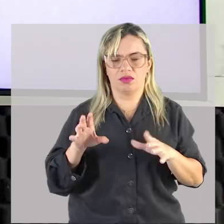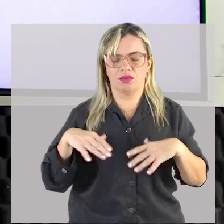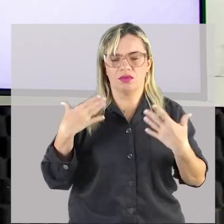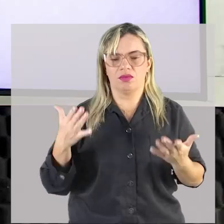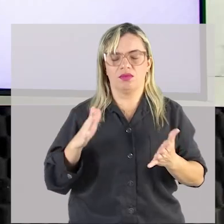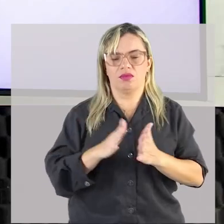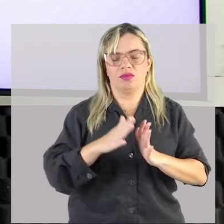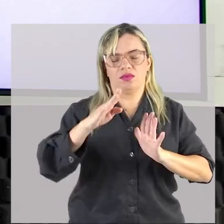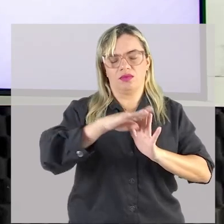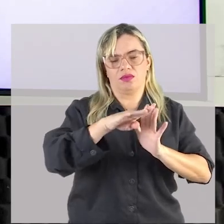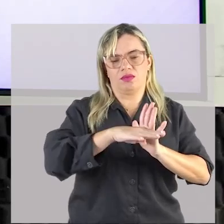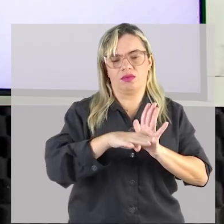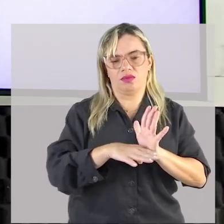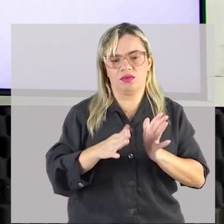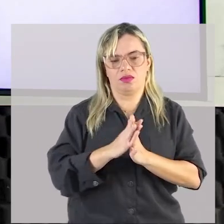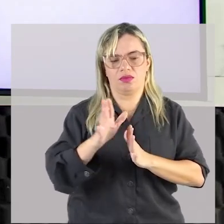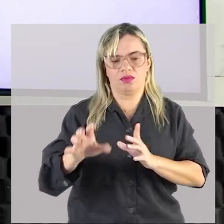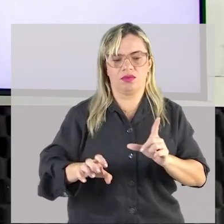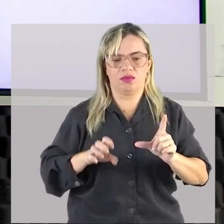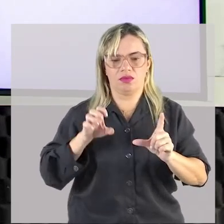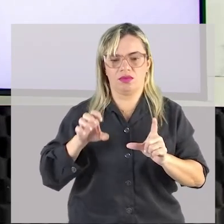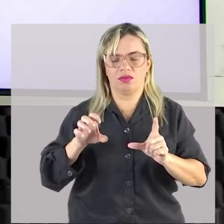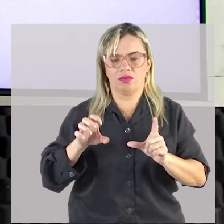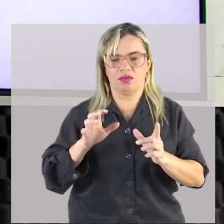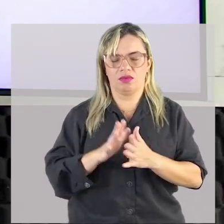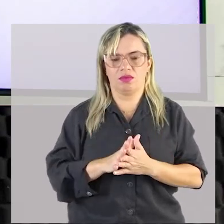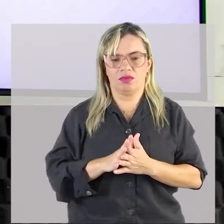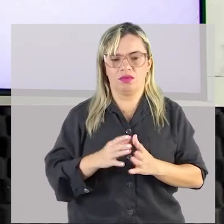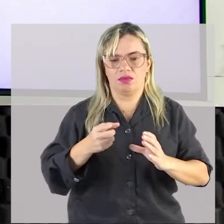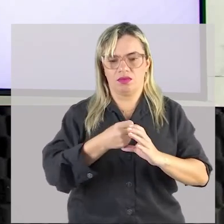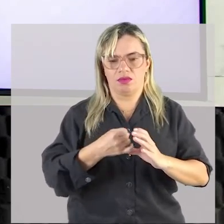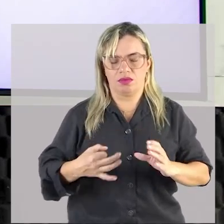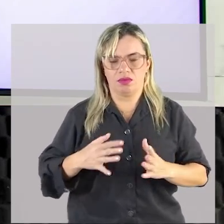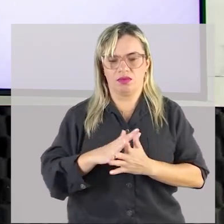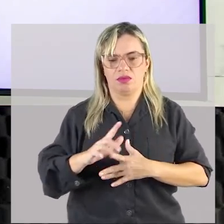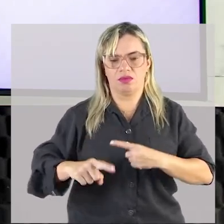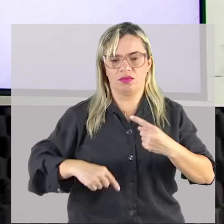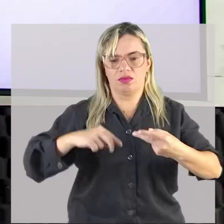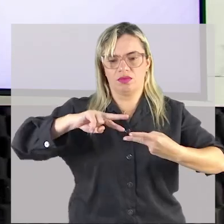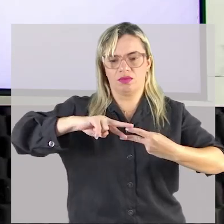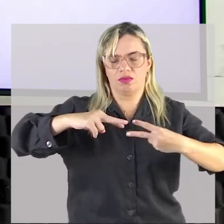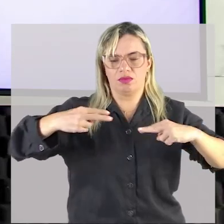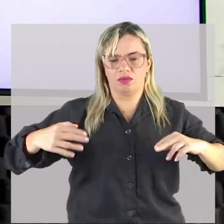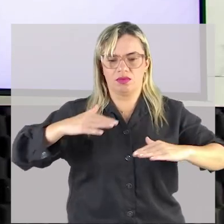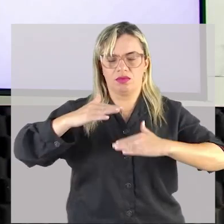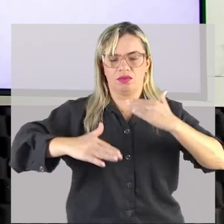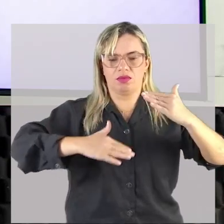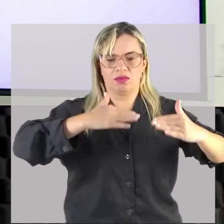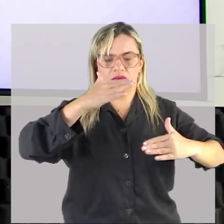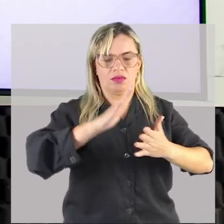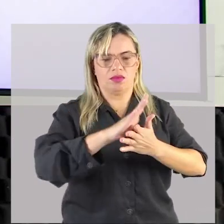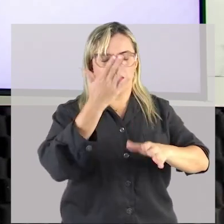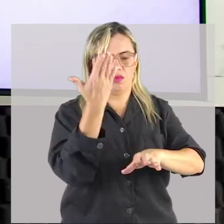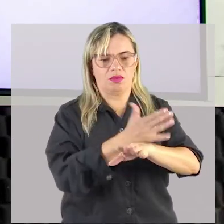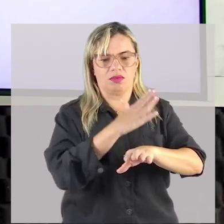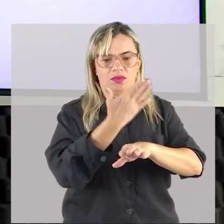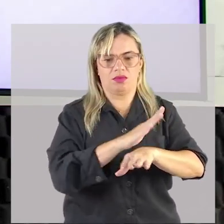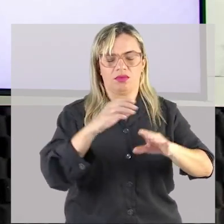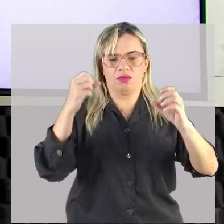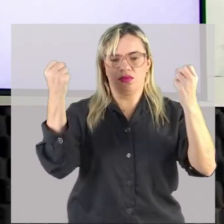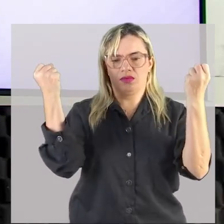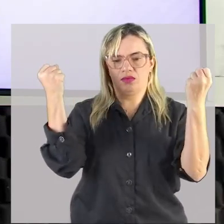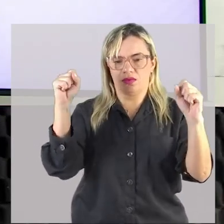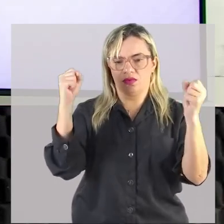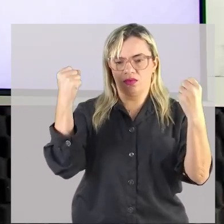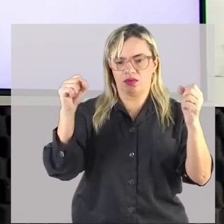dessas alternativas, as características herdadas geneticamente, desenvolvidas com exercício